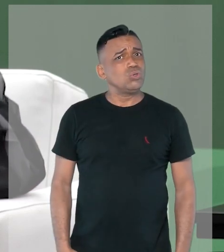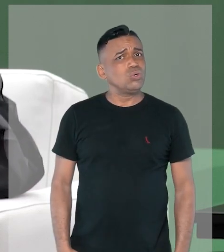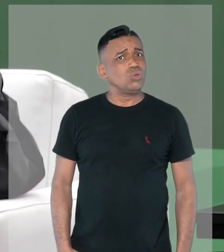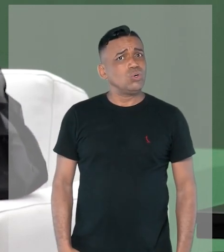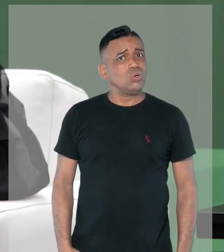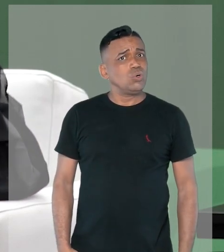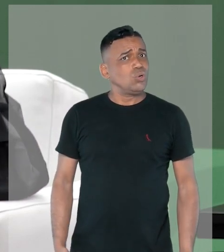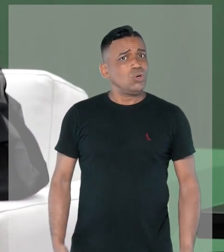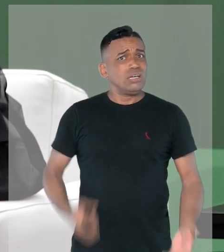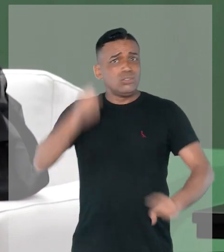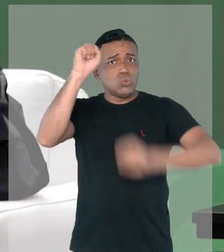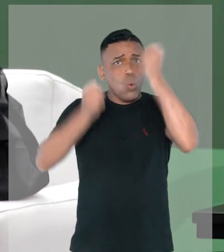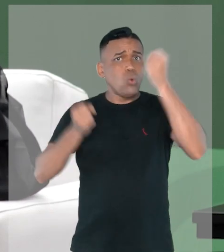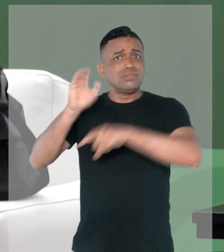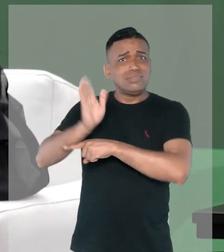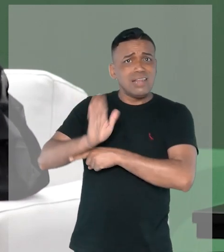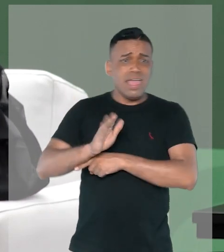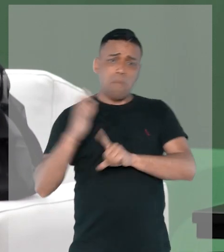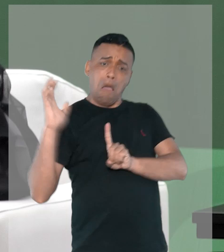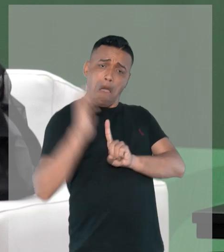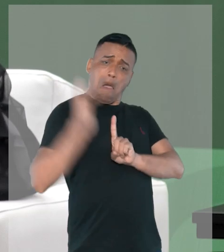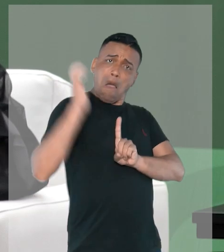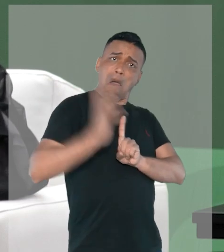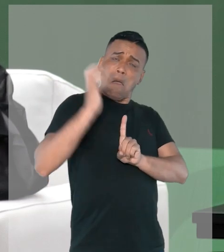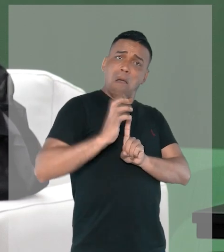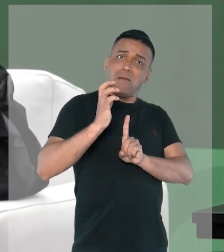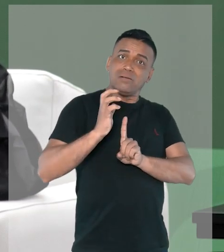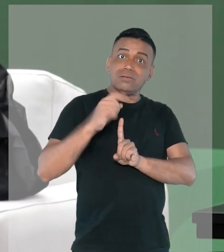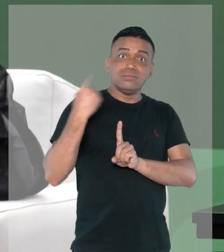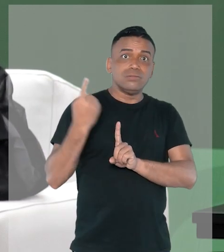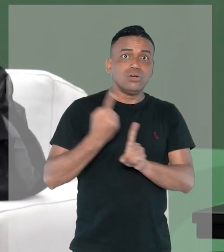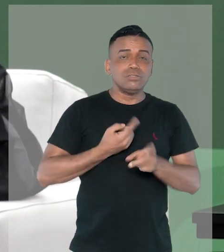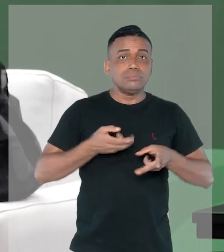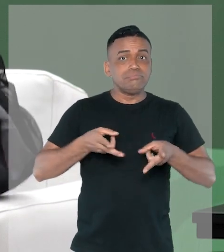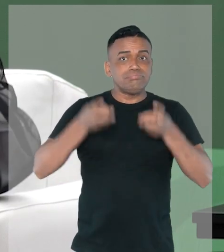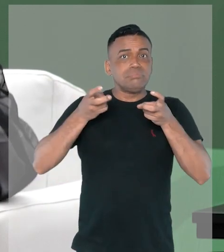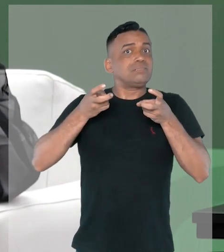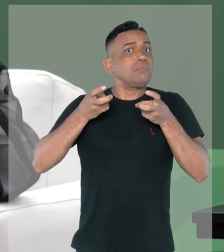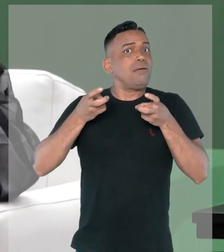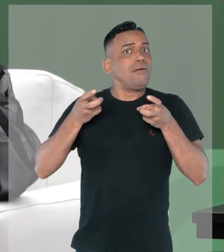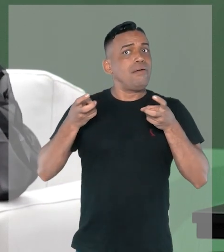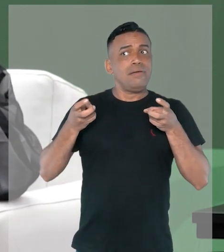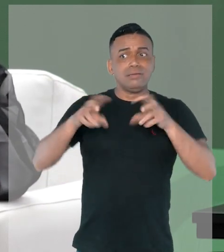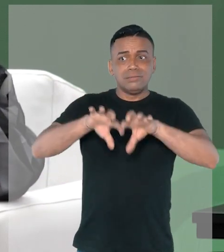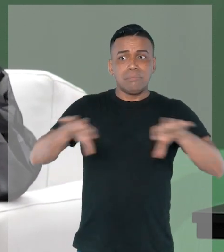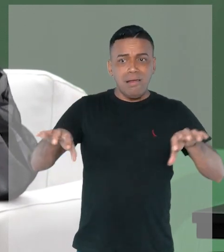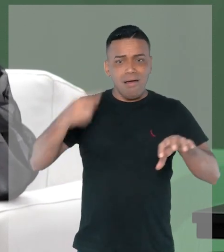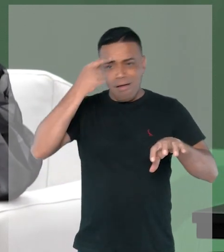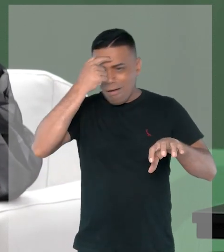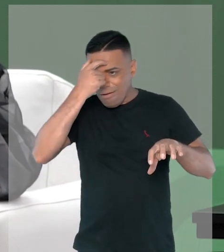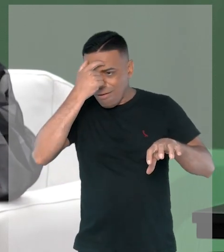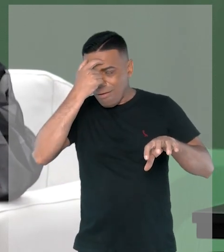pela indústria cinematográfica? E a gente tem que estar muito contente de poder ter discernimento